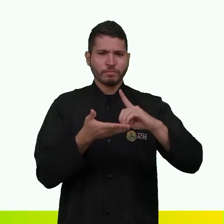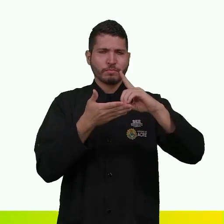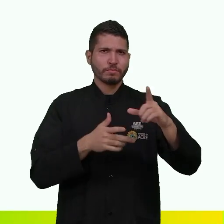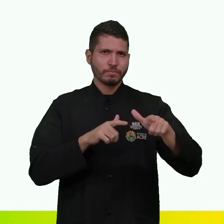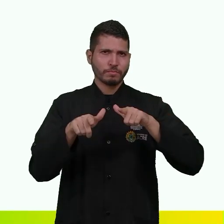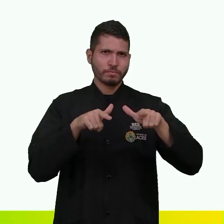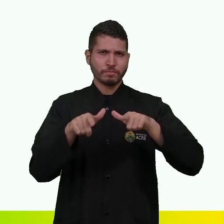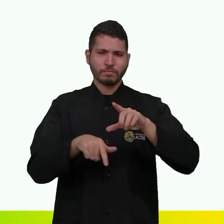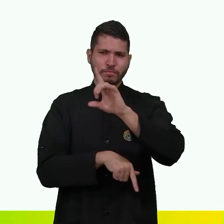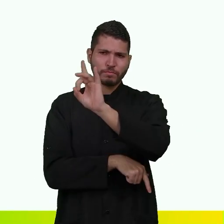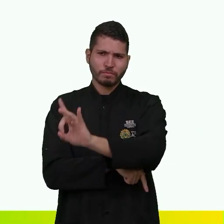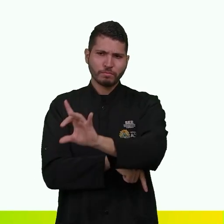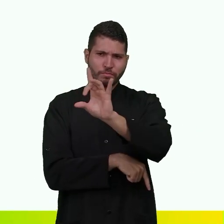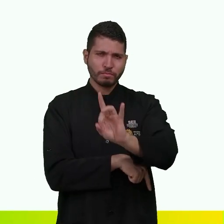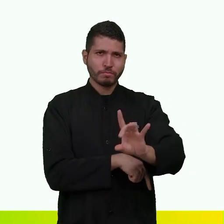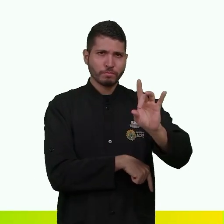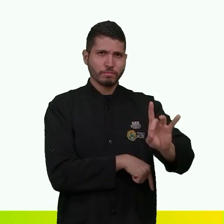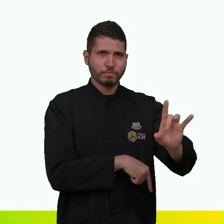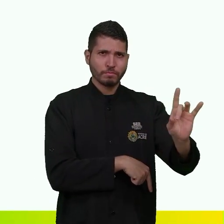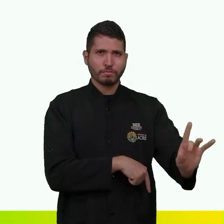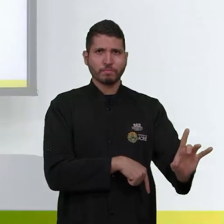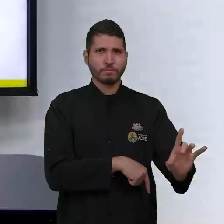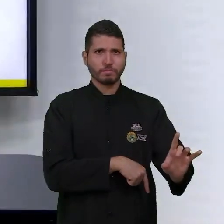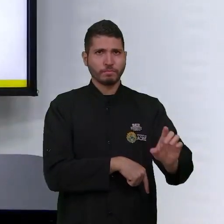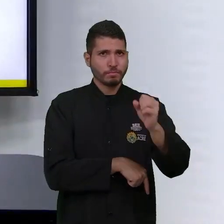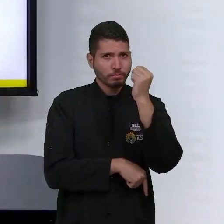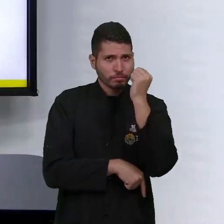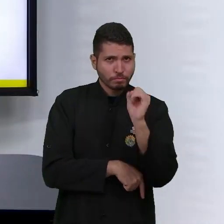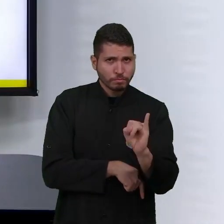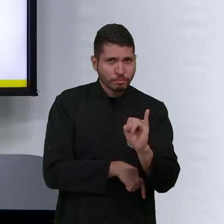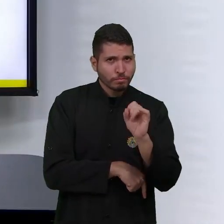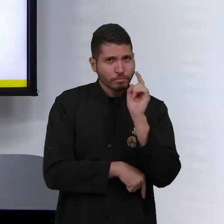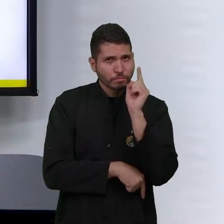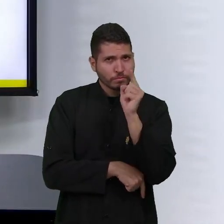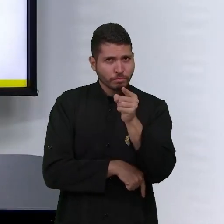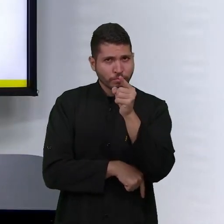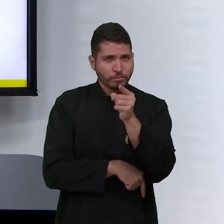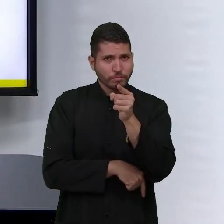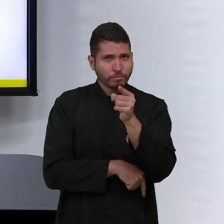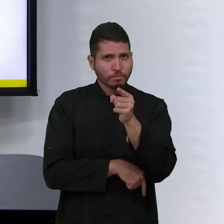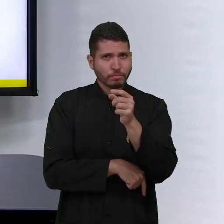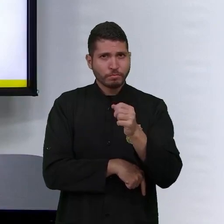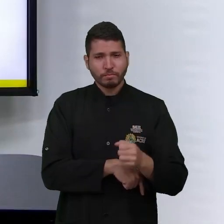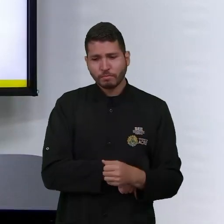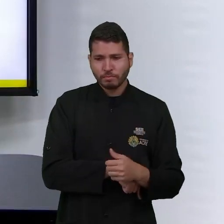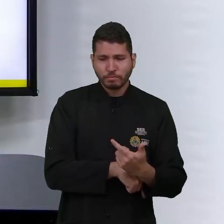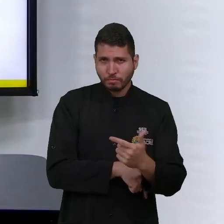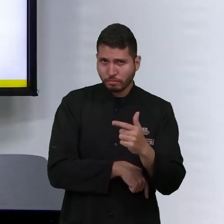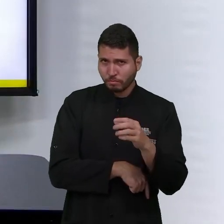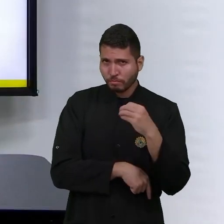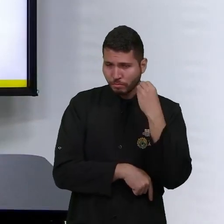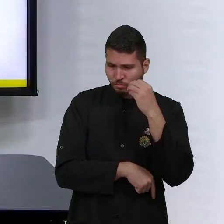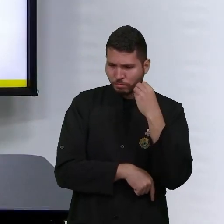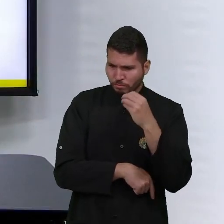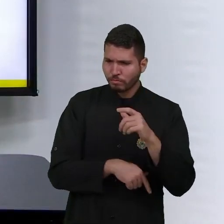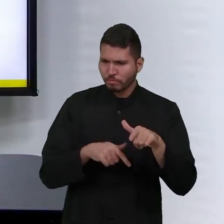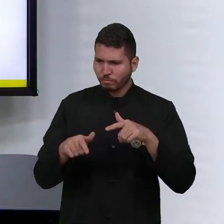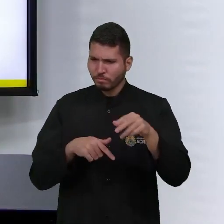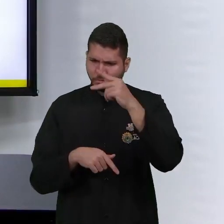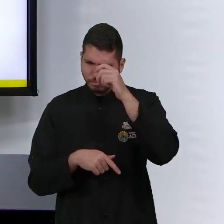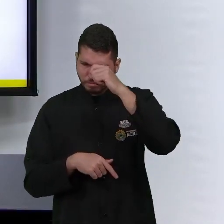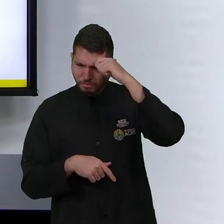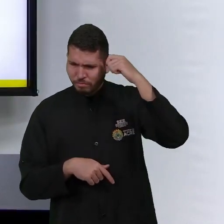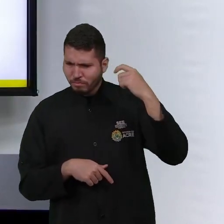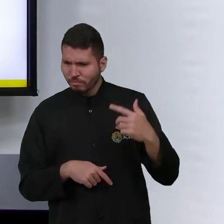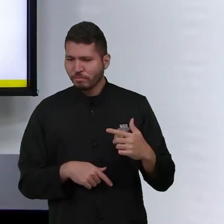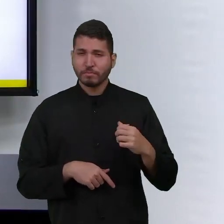para cada pessoa. Inclusive, se você não passa por isso, mas conhece alguém ou algum grupo que está passando por uma